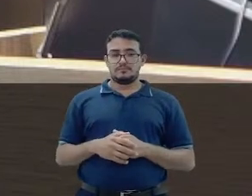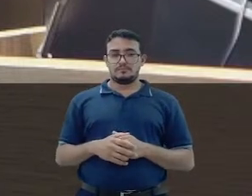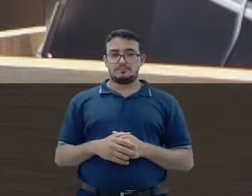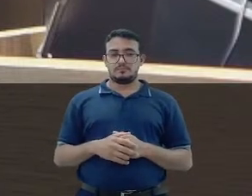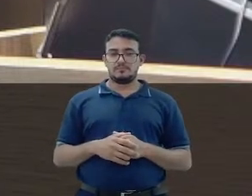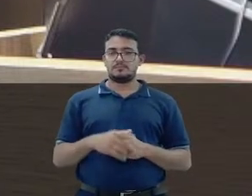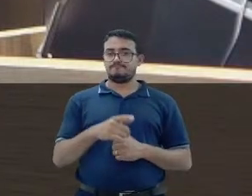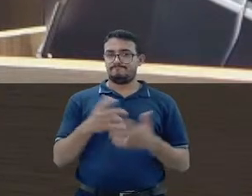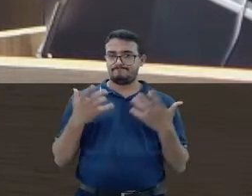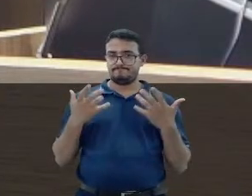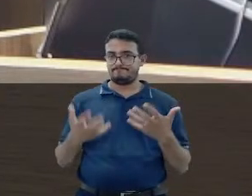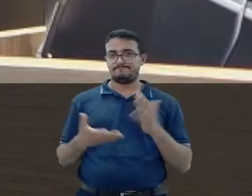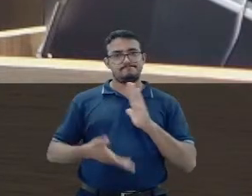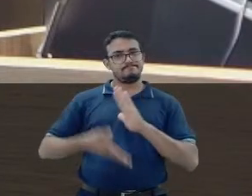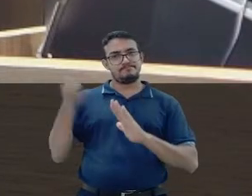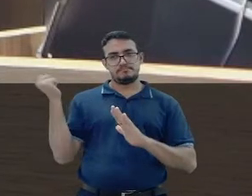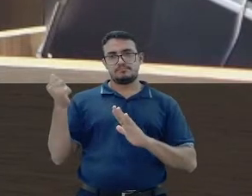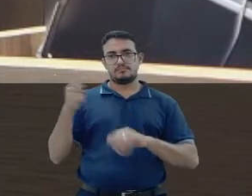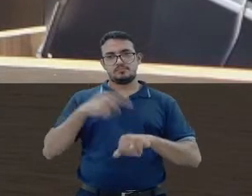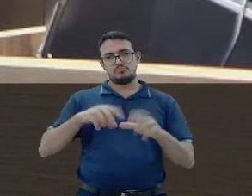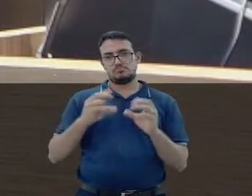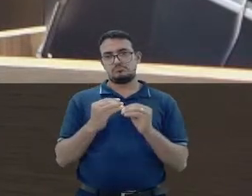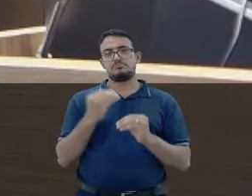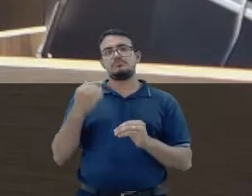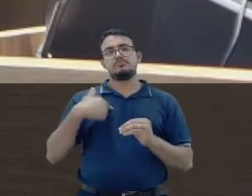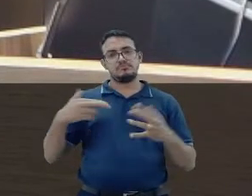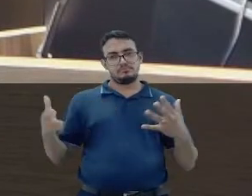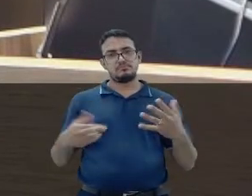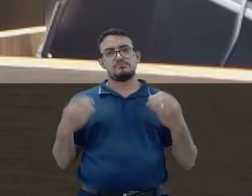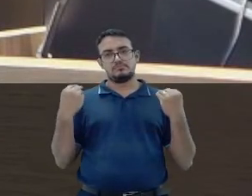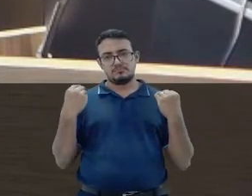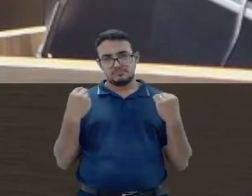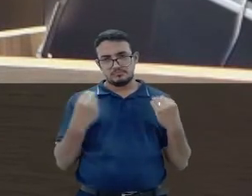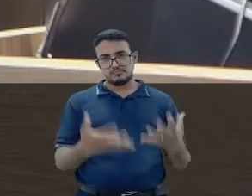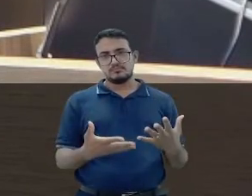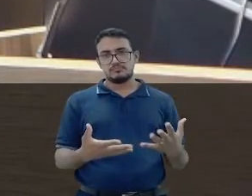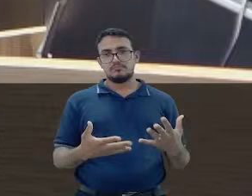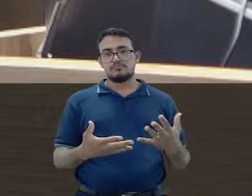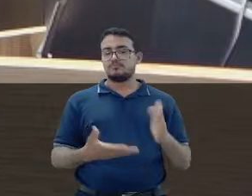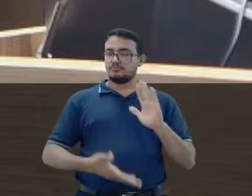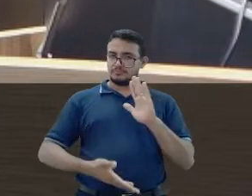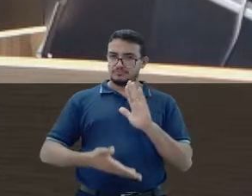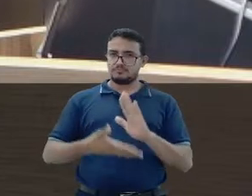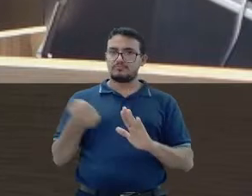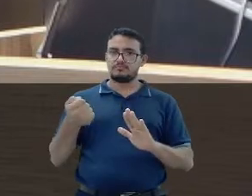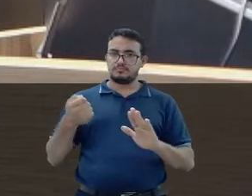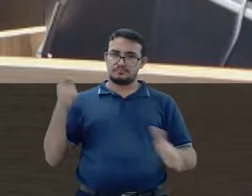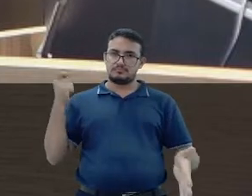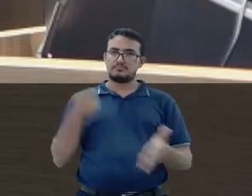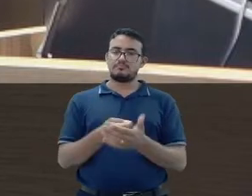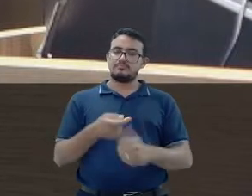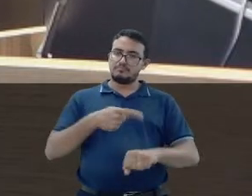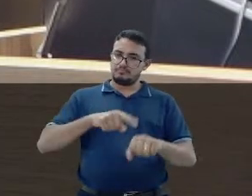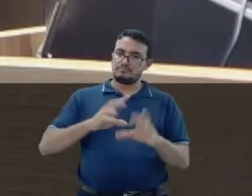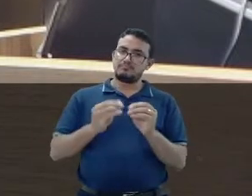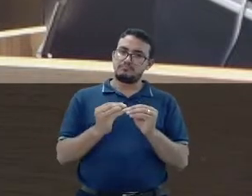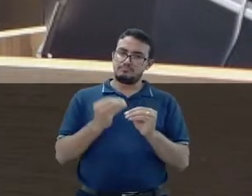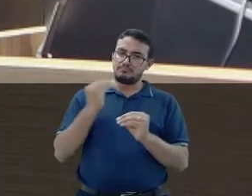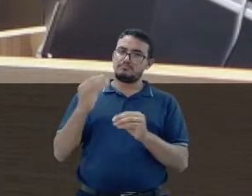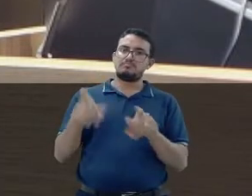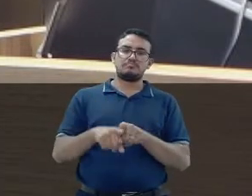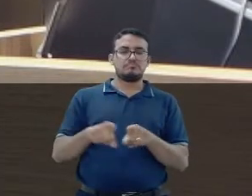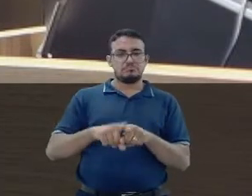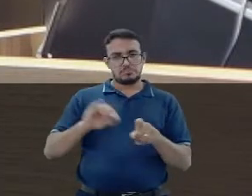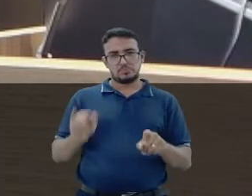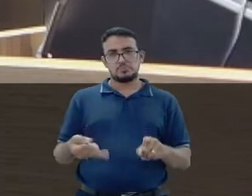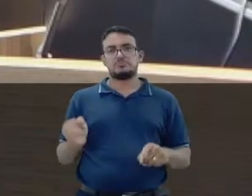pugnam pela exclusão das horas extras. Eu estou dando provimento para extirpar da condenação o pagamento das horas extras e respectivos